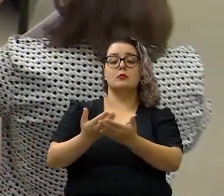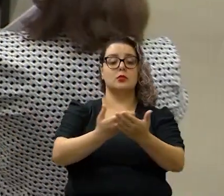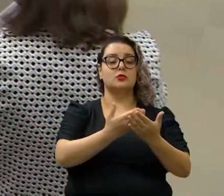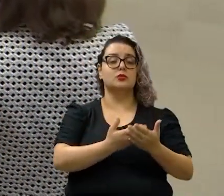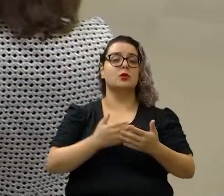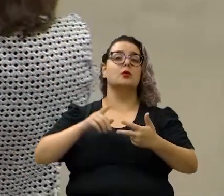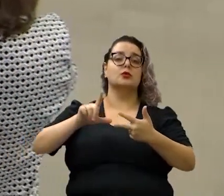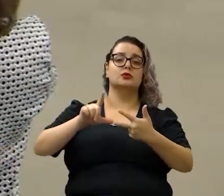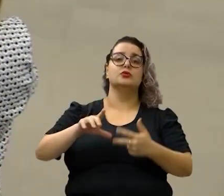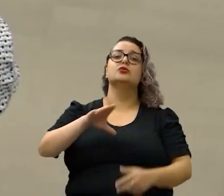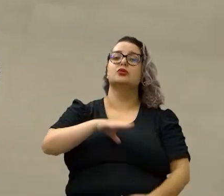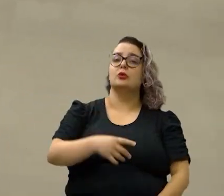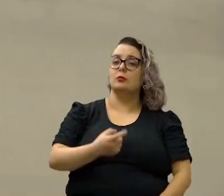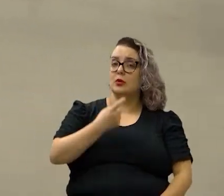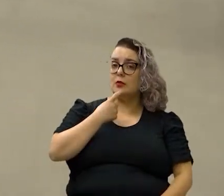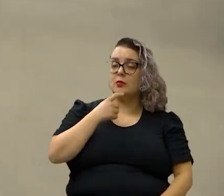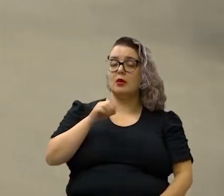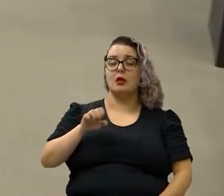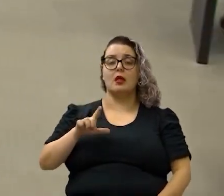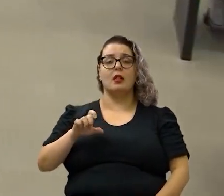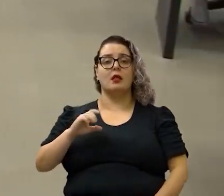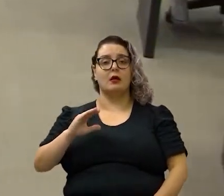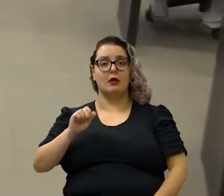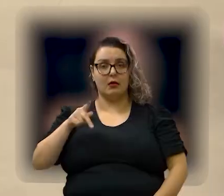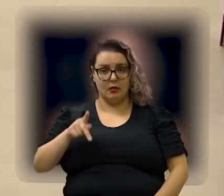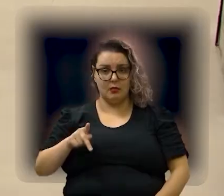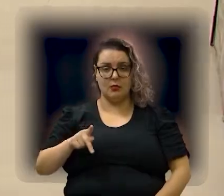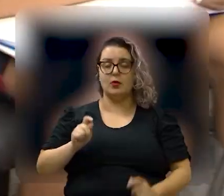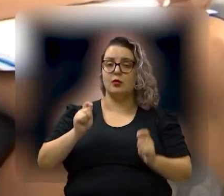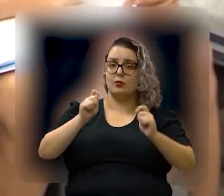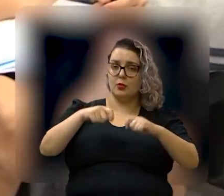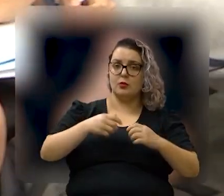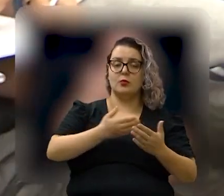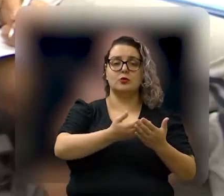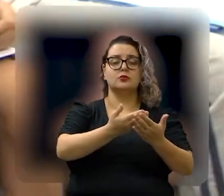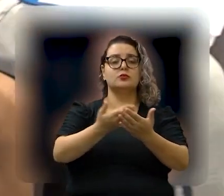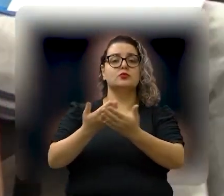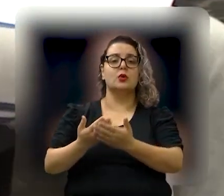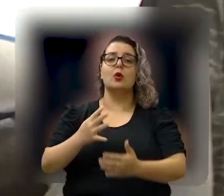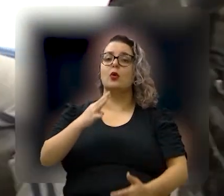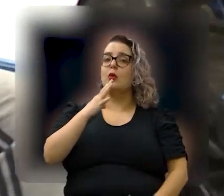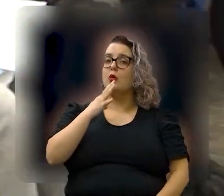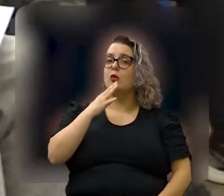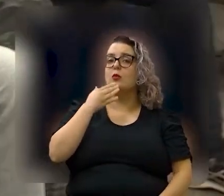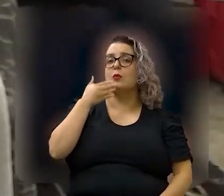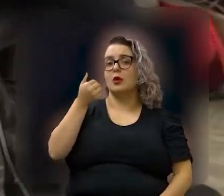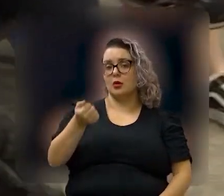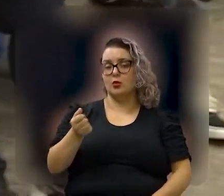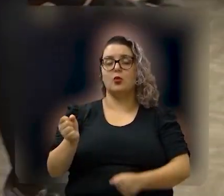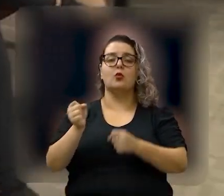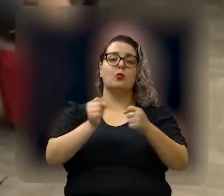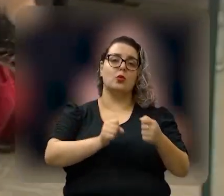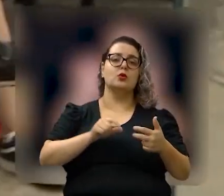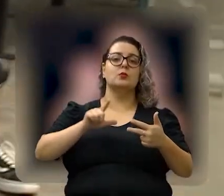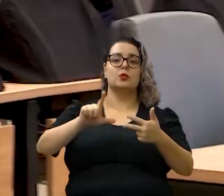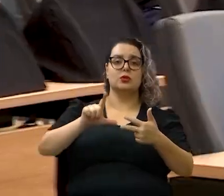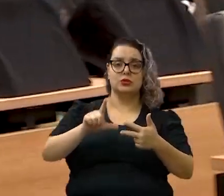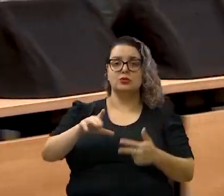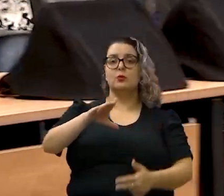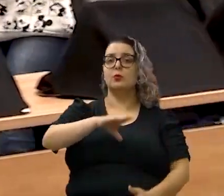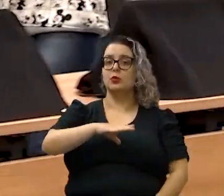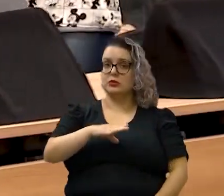do Legislativo de Campinas a elecamp que possibilita Os estudantes conhecer melhor o poder